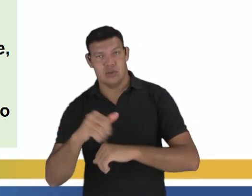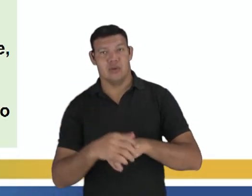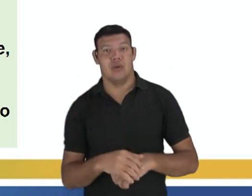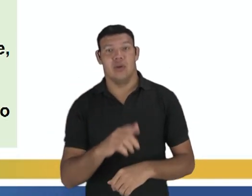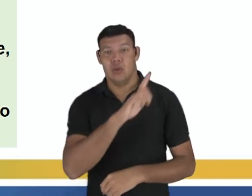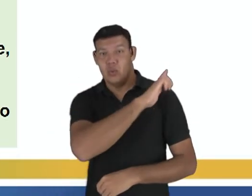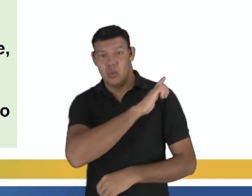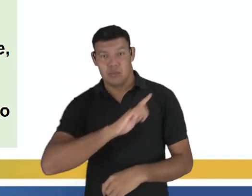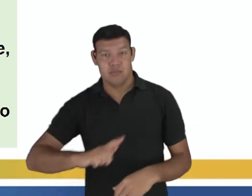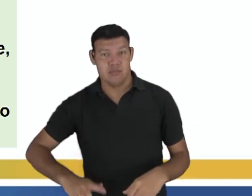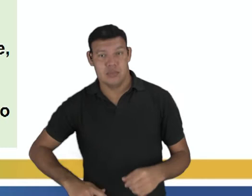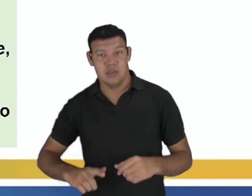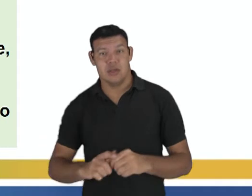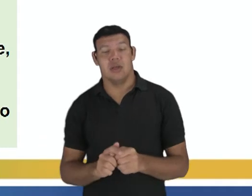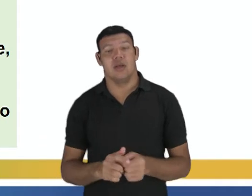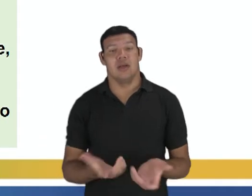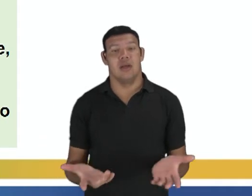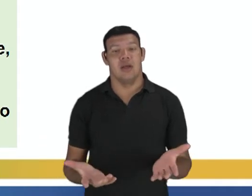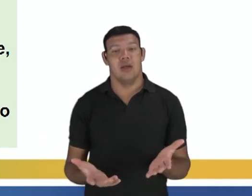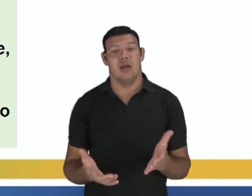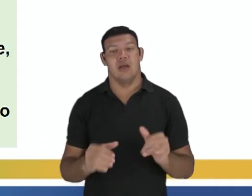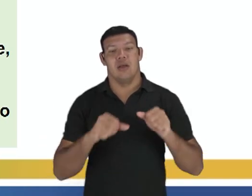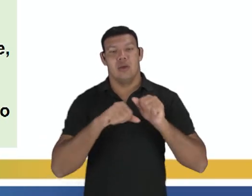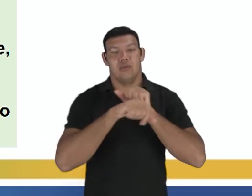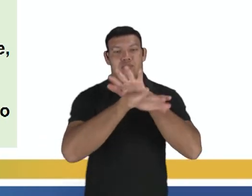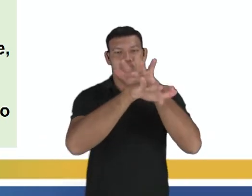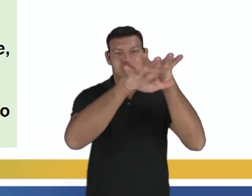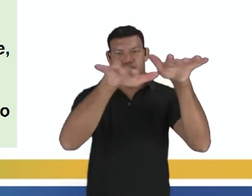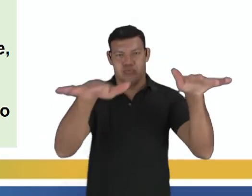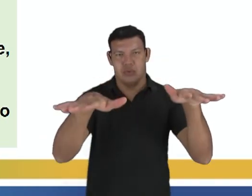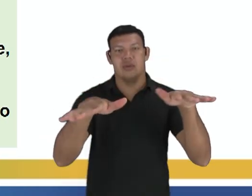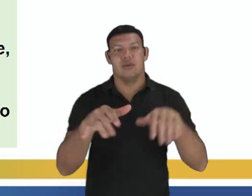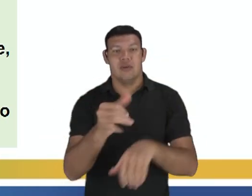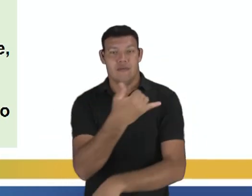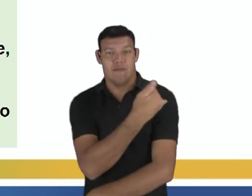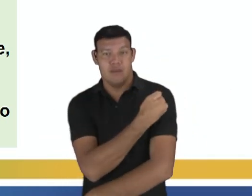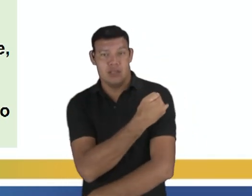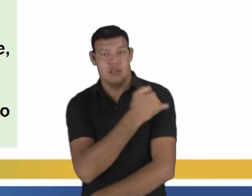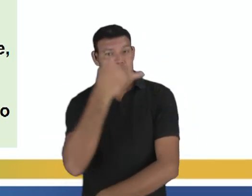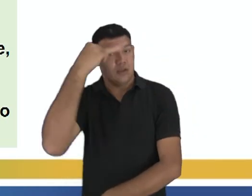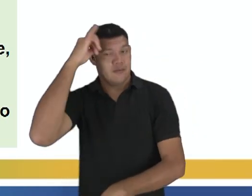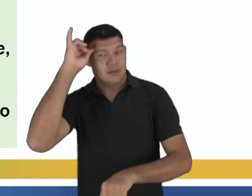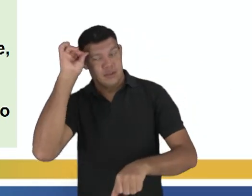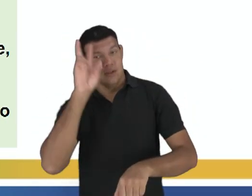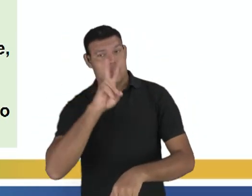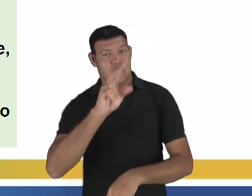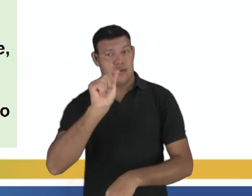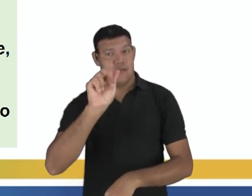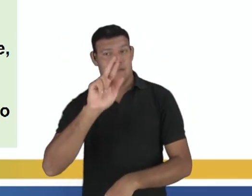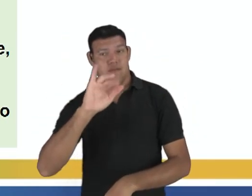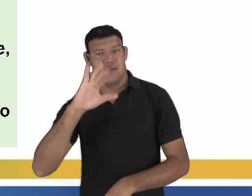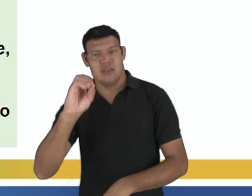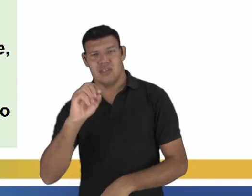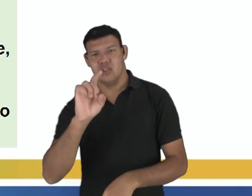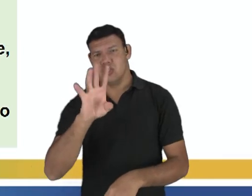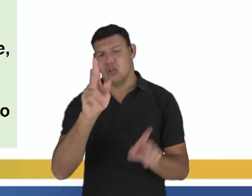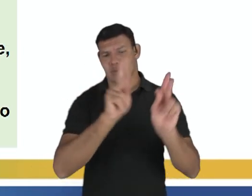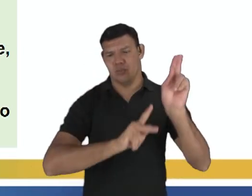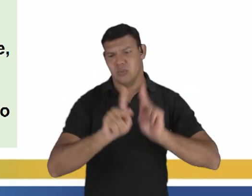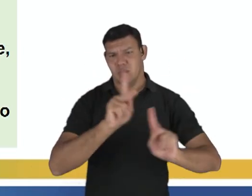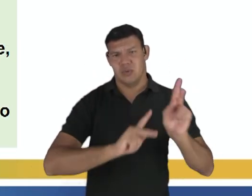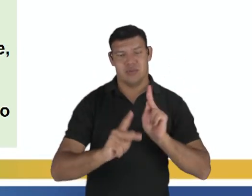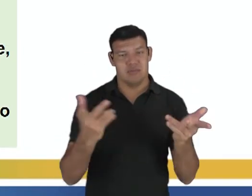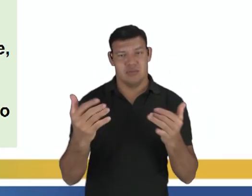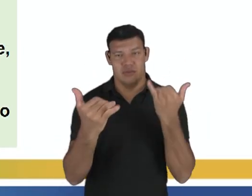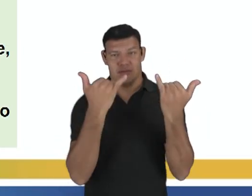época. O governo, né, começou uma campanha de vacinação contra a varíola. Contudo, como a população não tinha